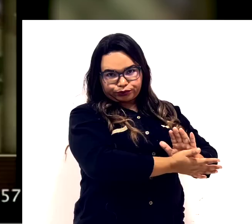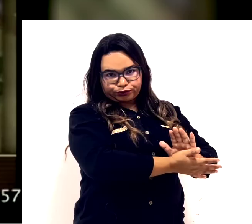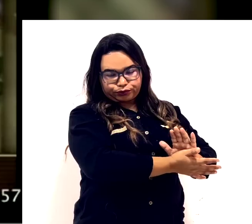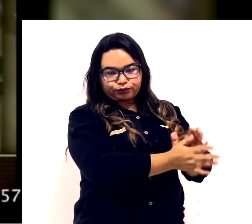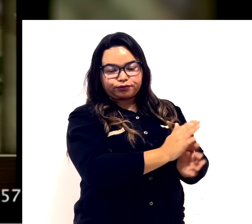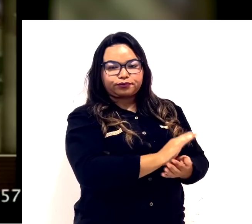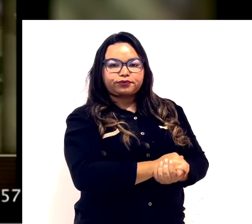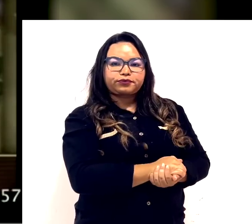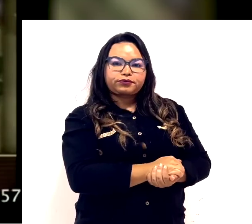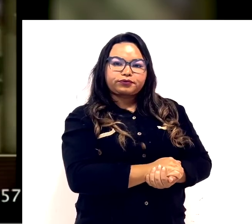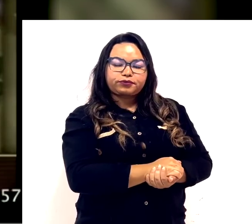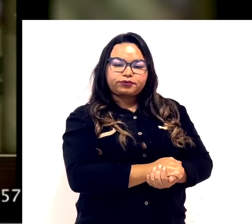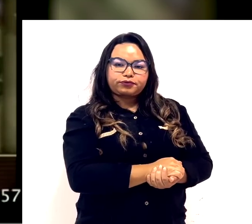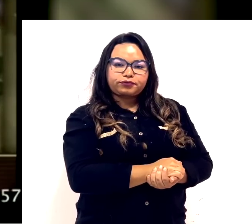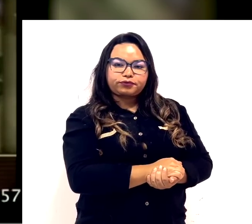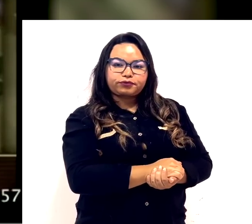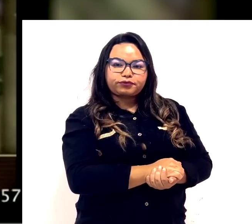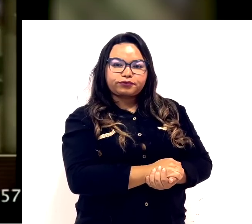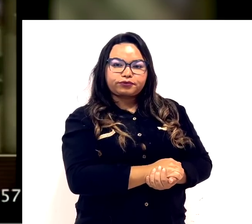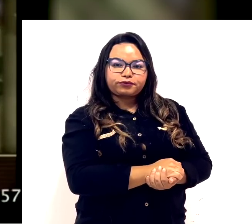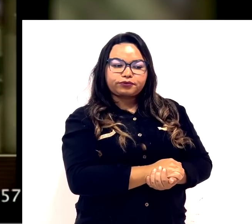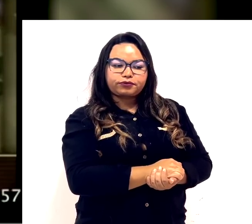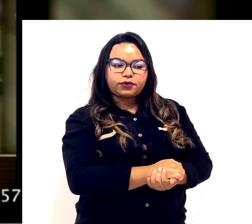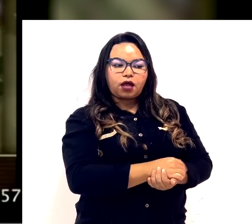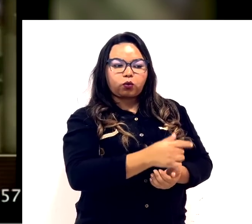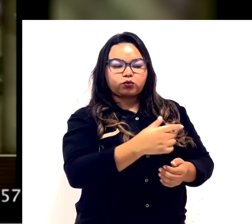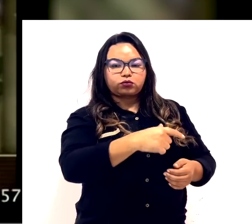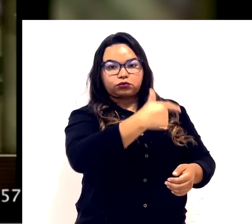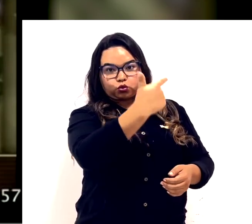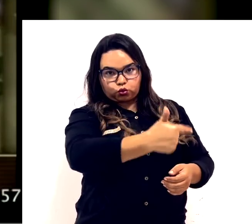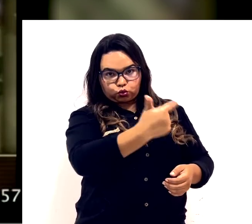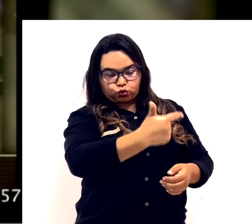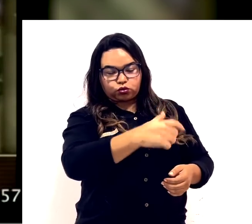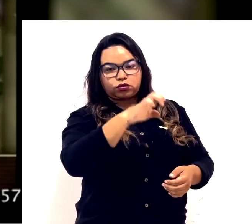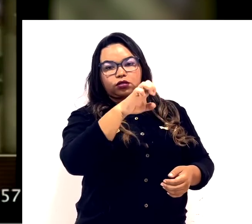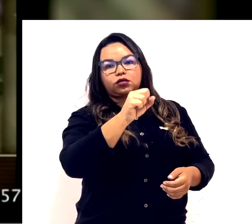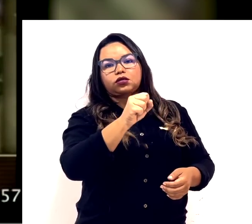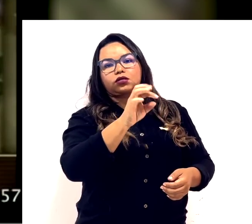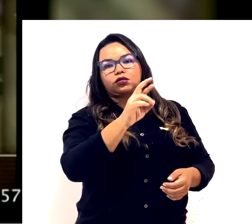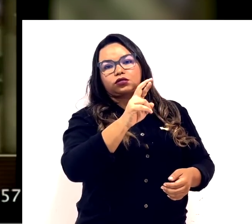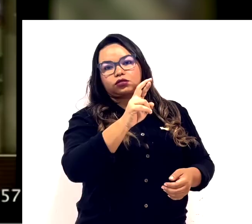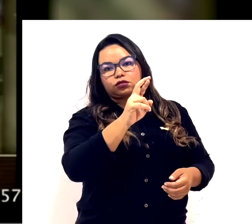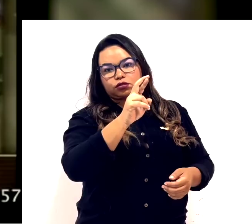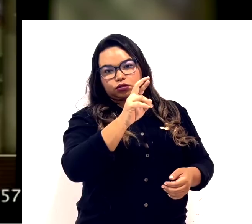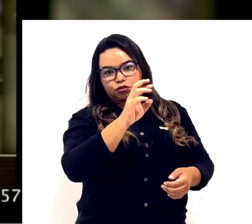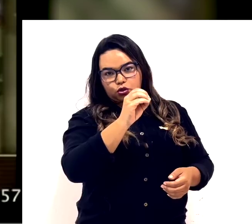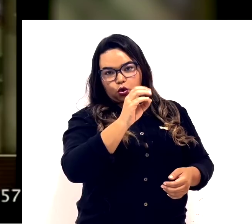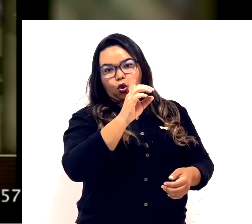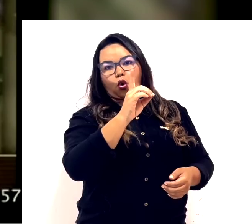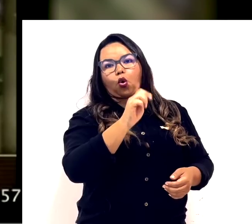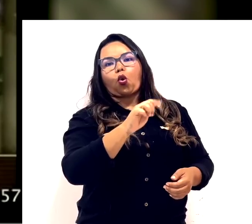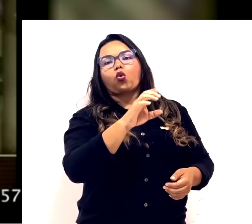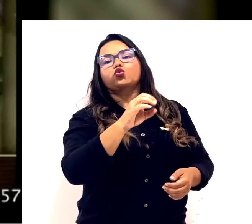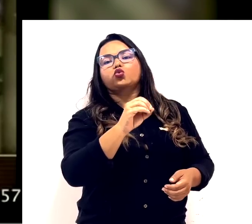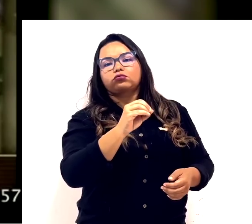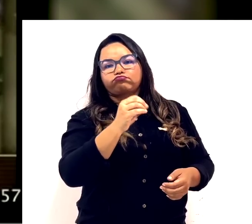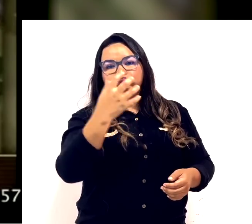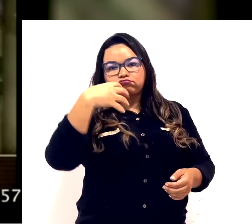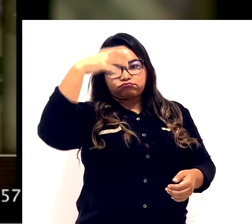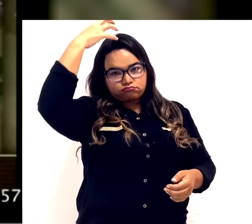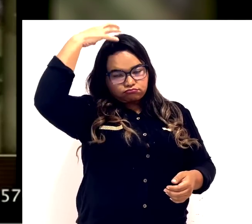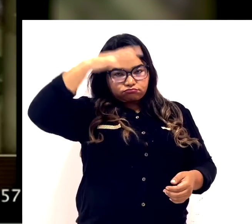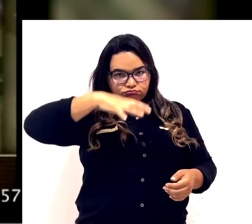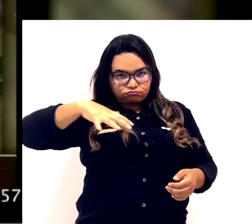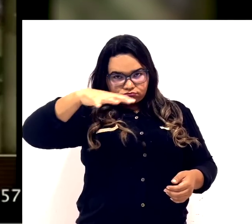E então vieram os ostrogodos. Eles foram os últimos. Os ostrogodos governaram até 538 depois de Cristo E eles